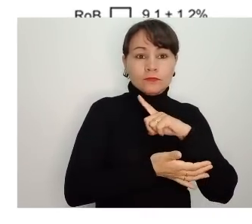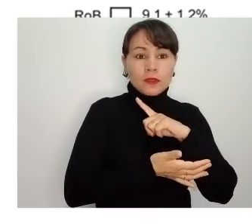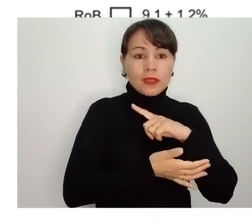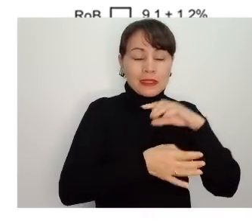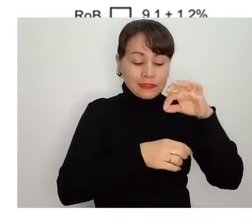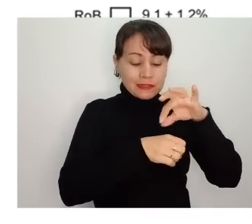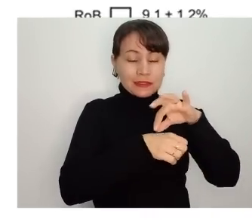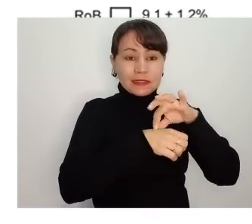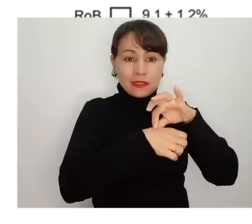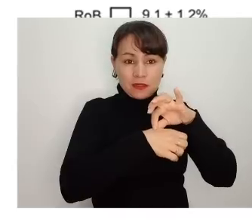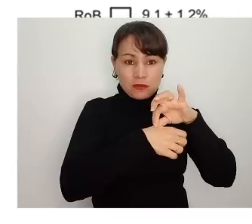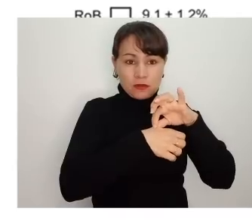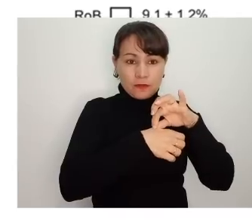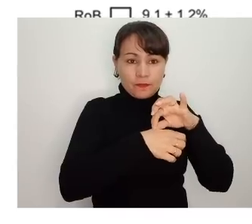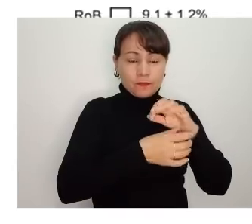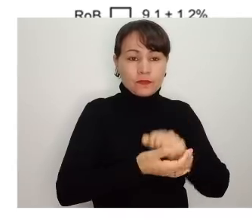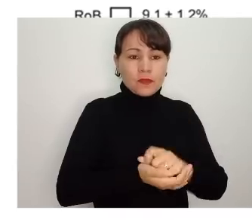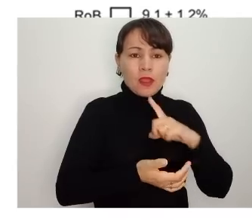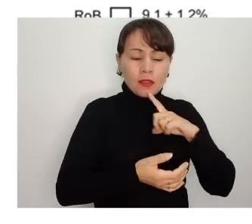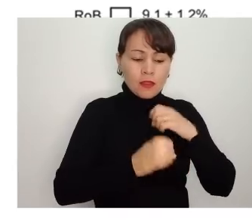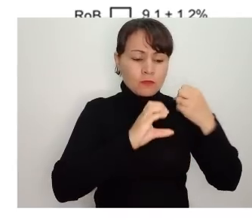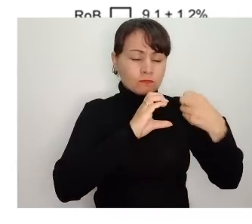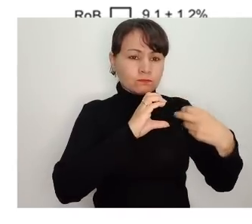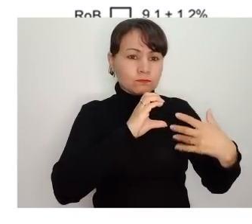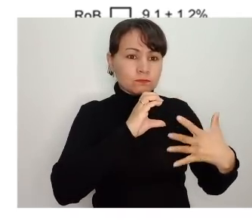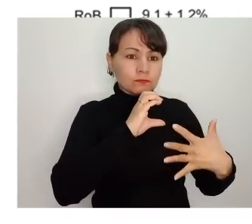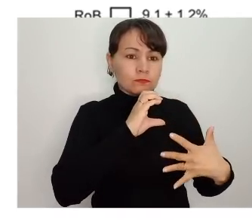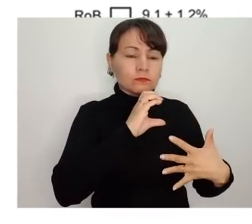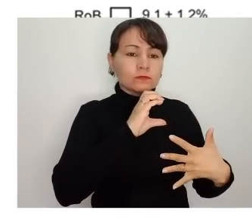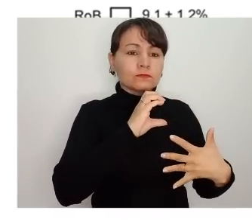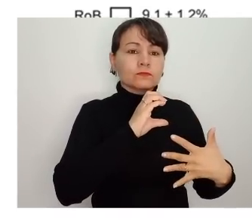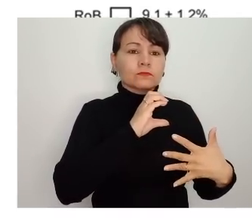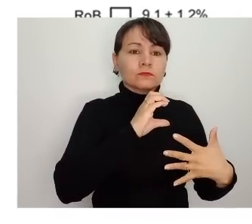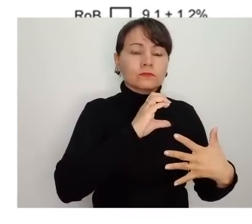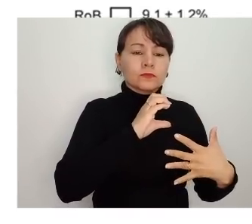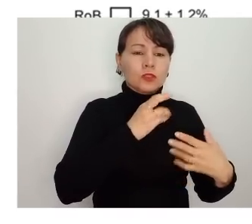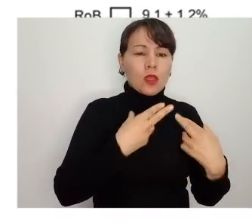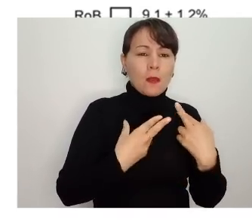contém, então, células. Essas células, elas têm características